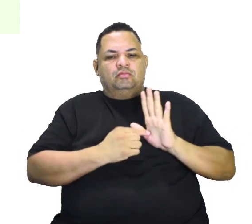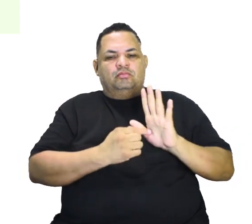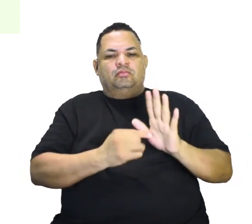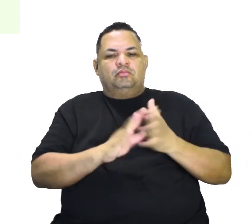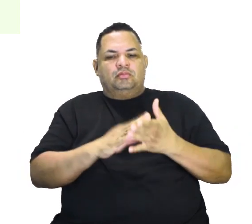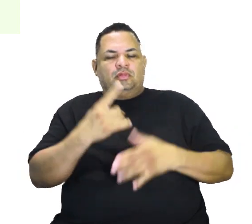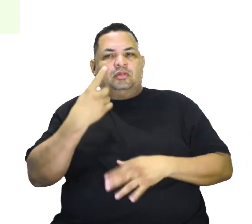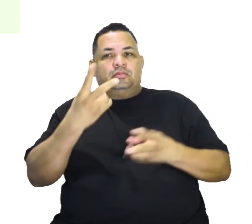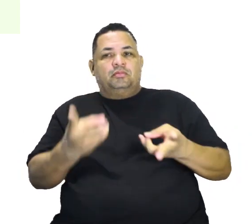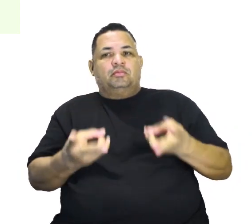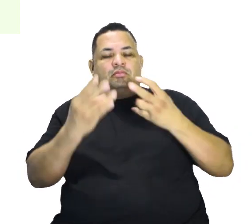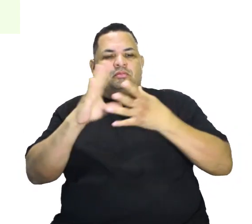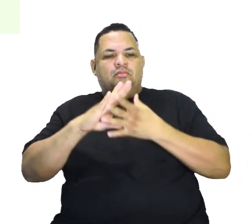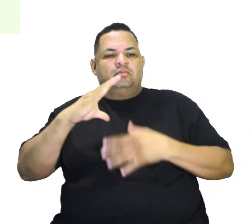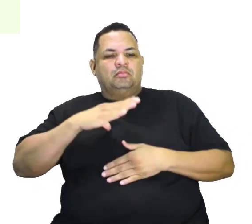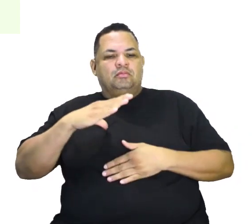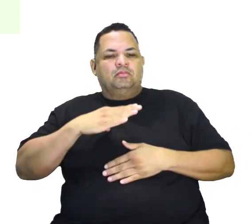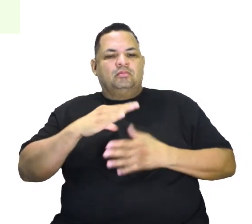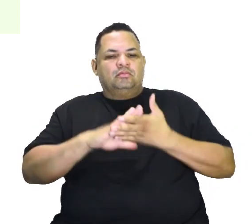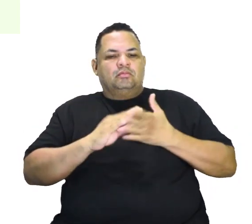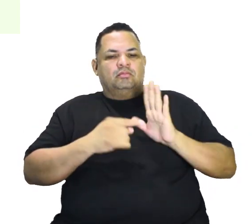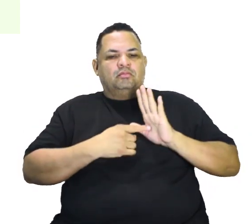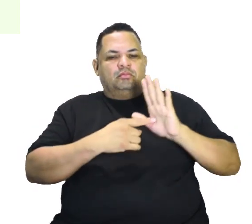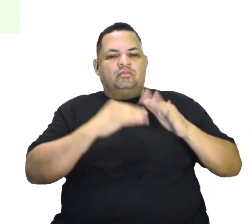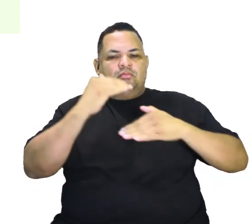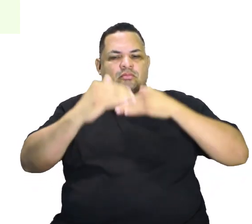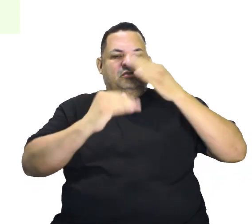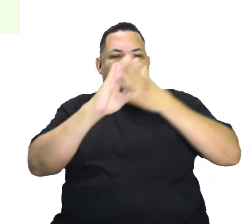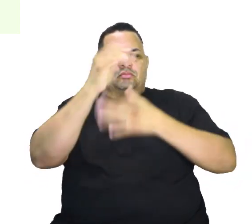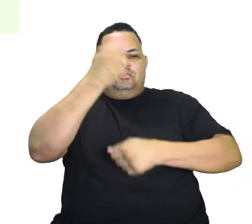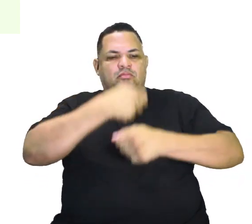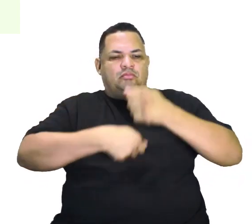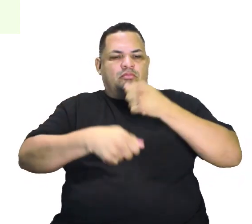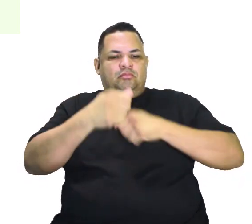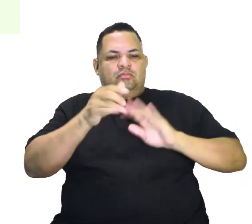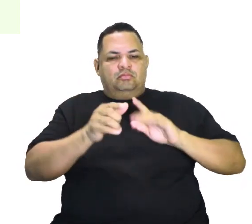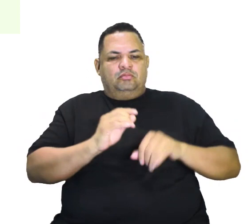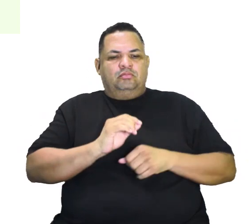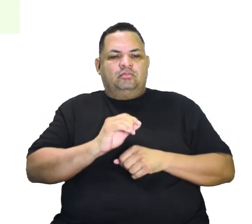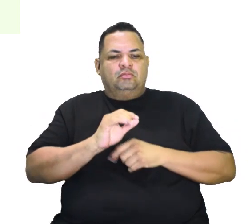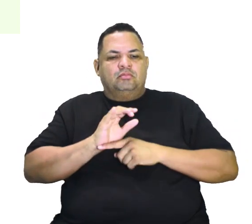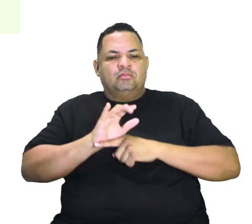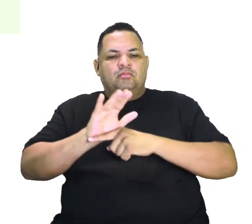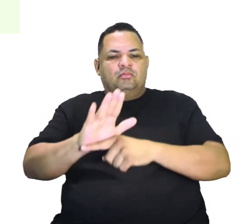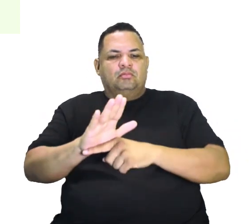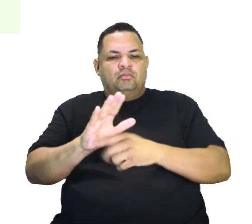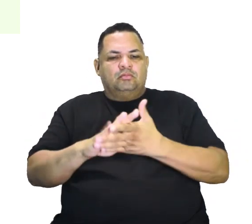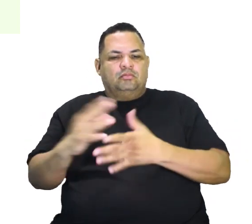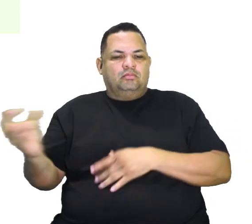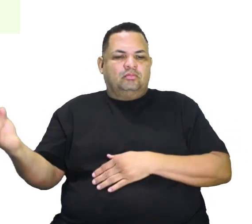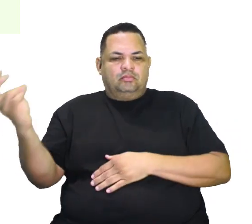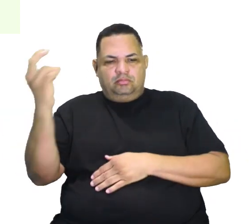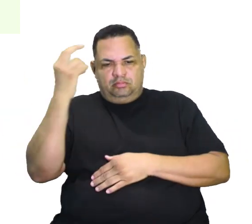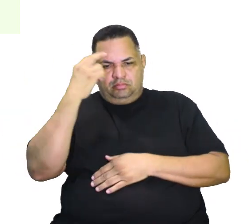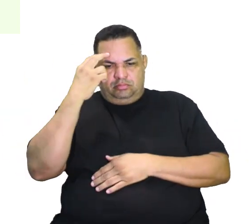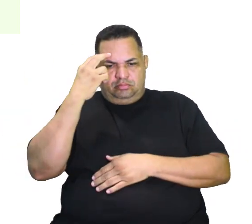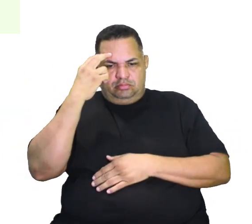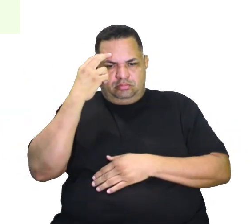O artista ele mostra uma nova forma de olhar a cidade, destacando o desenvolvimento econômico